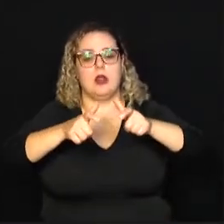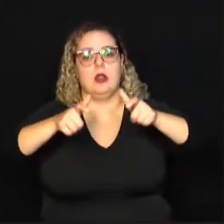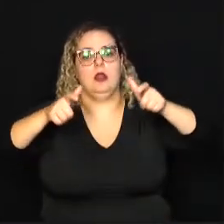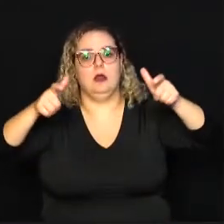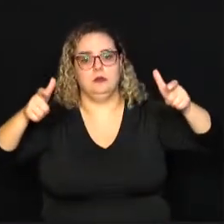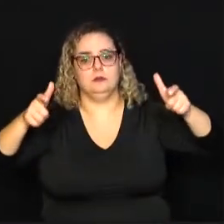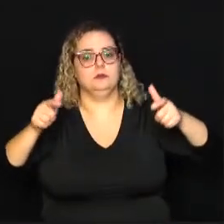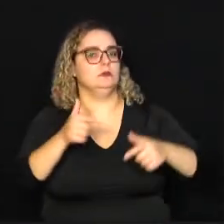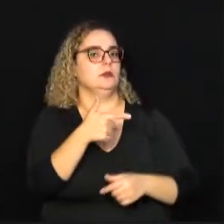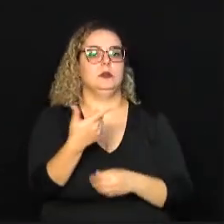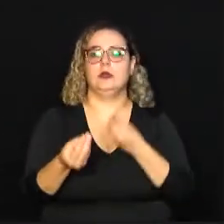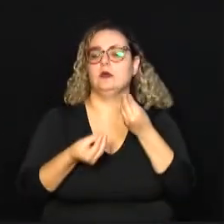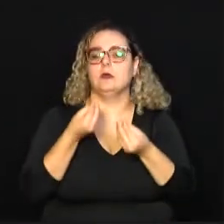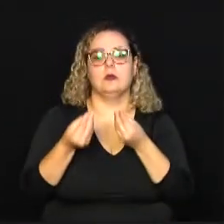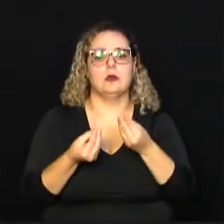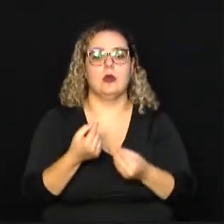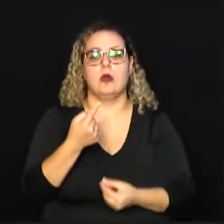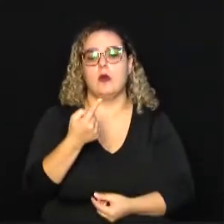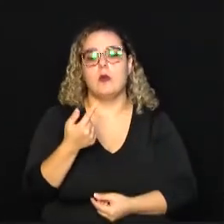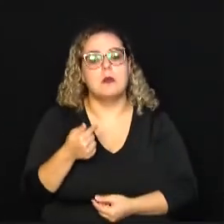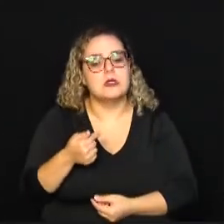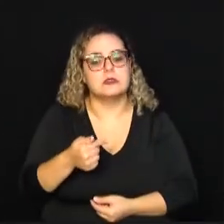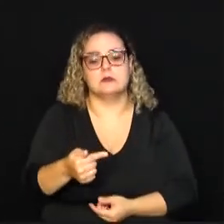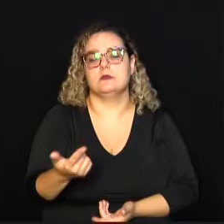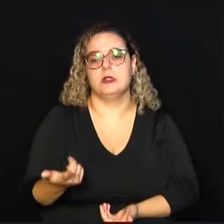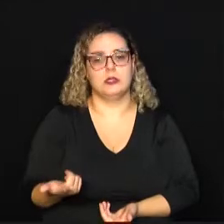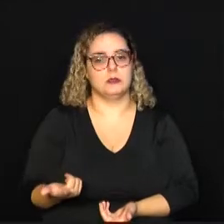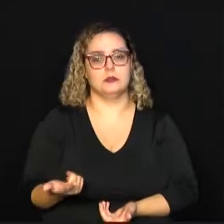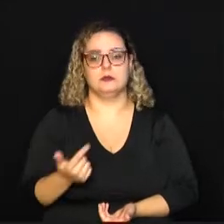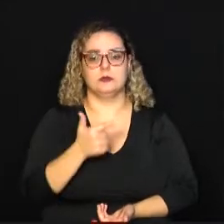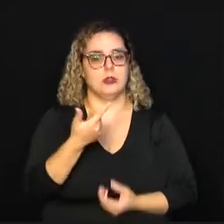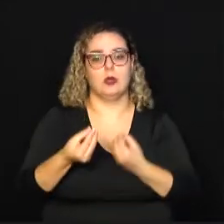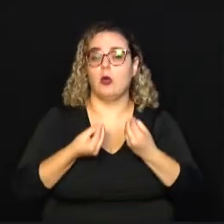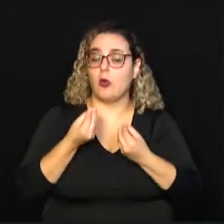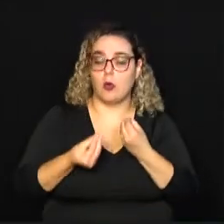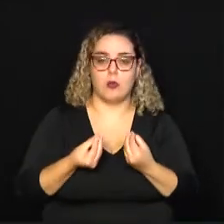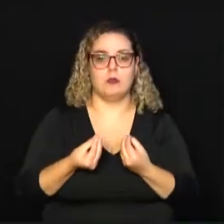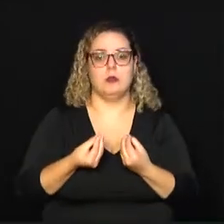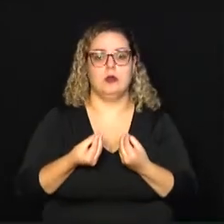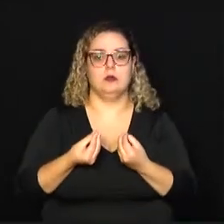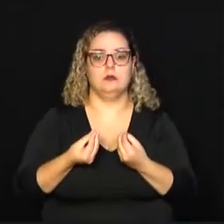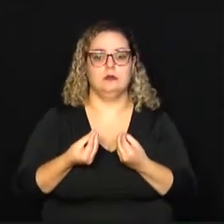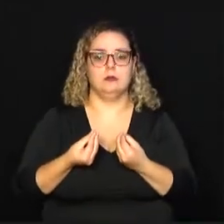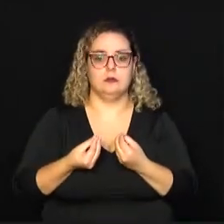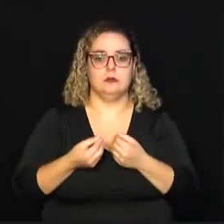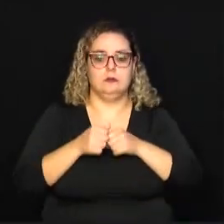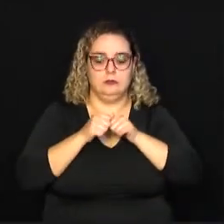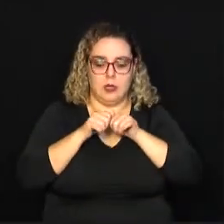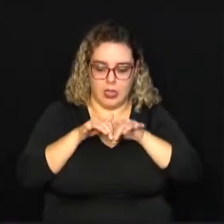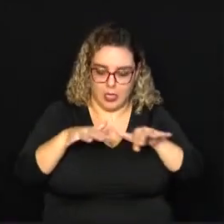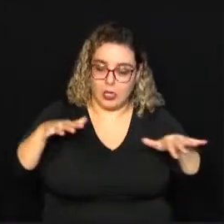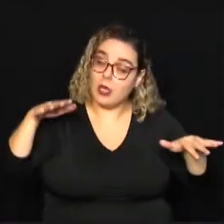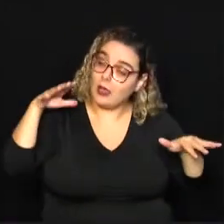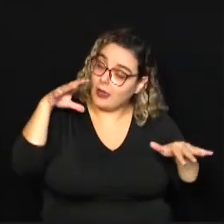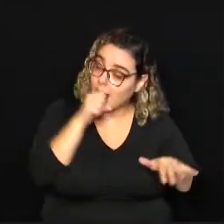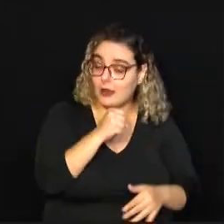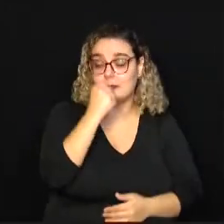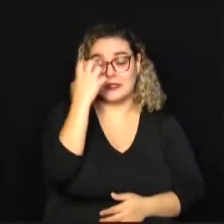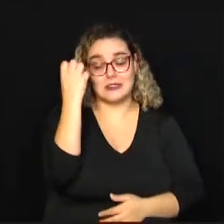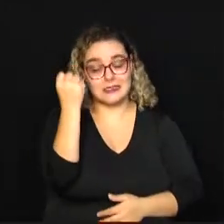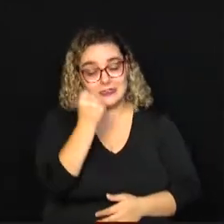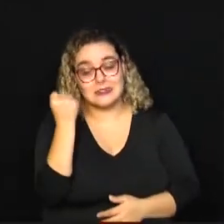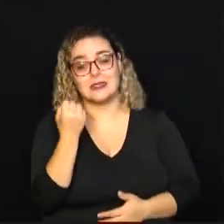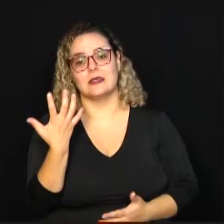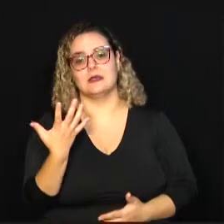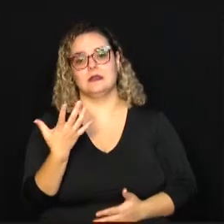para ficar uma semana, né, a gente sabe que as consequências disso também são severas, a gente tinha que ter